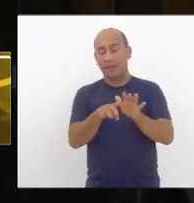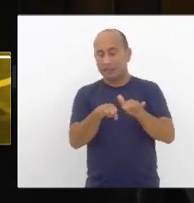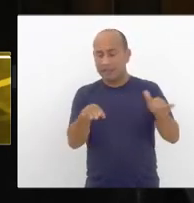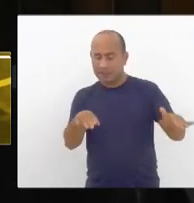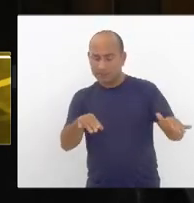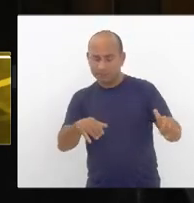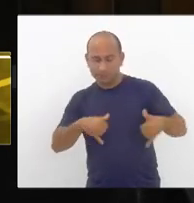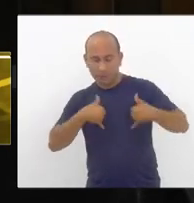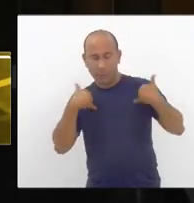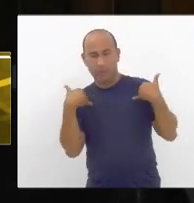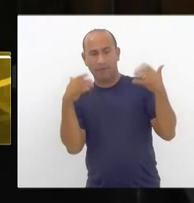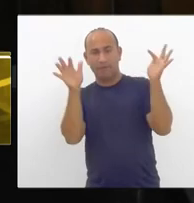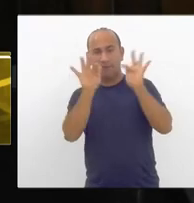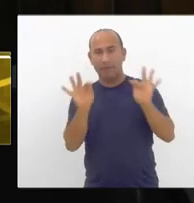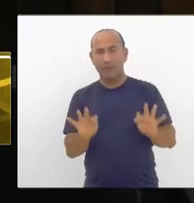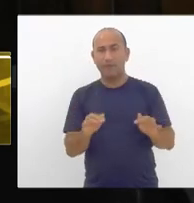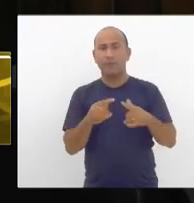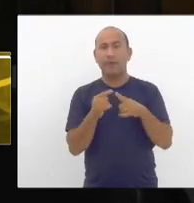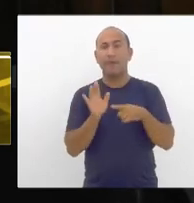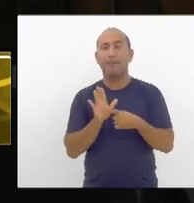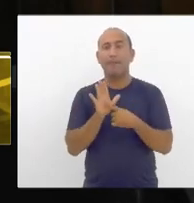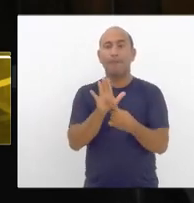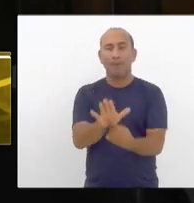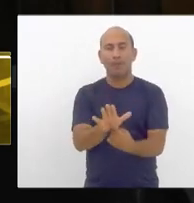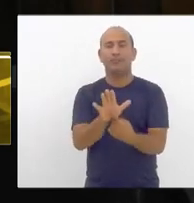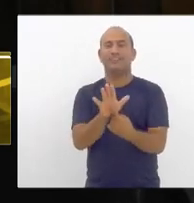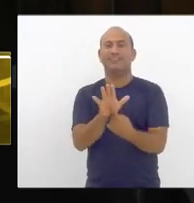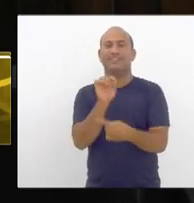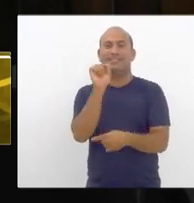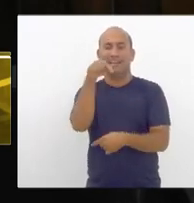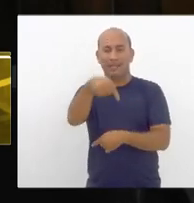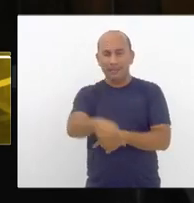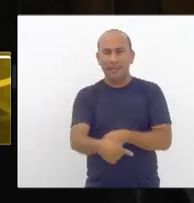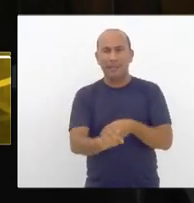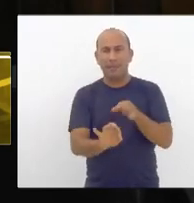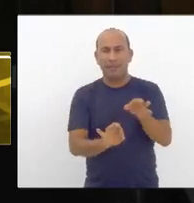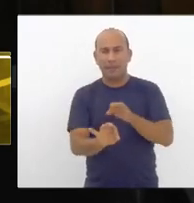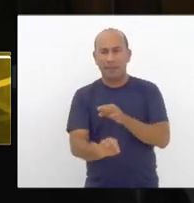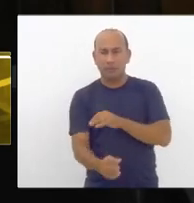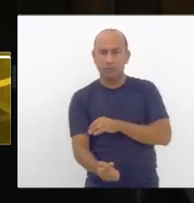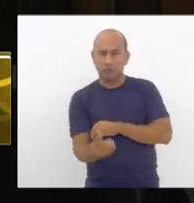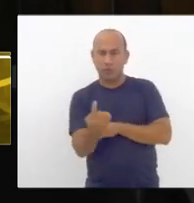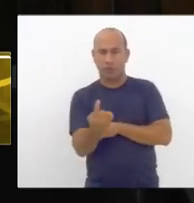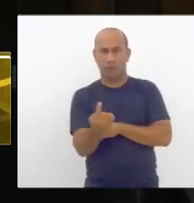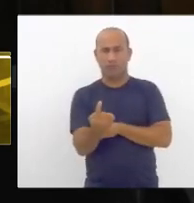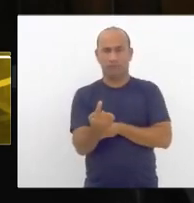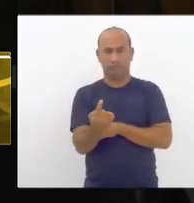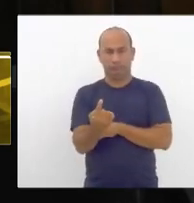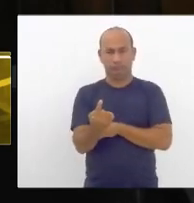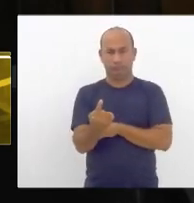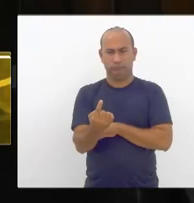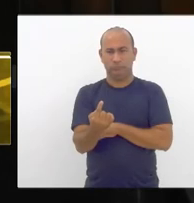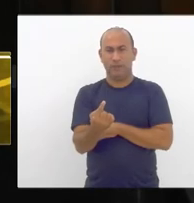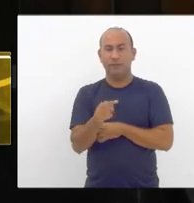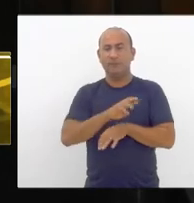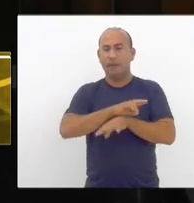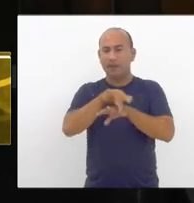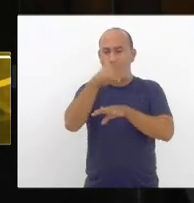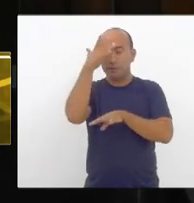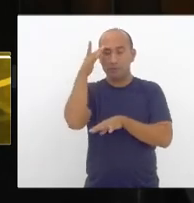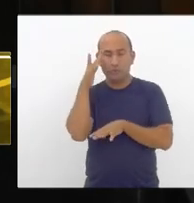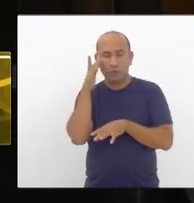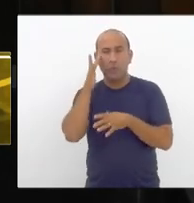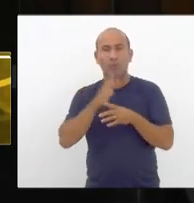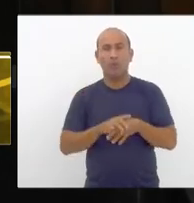orgulho e me deixa muito feliz porque a gente mostra que aqui não se constrói um setor só com elo um setor se constrói com vários elos olhando